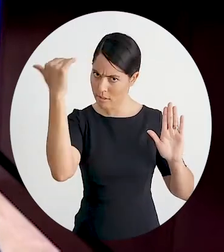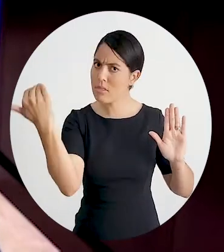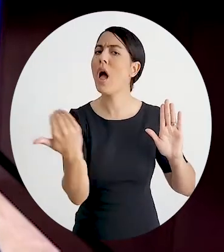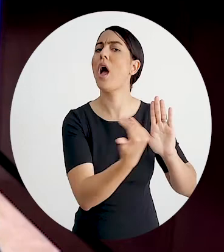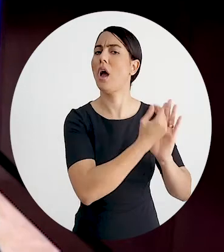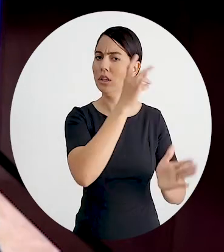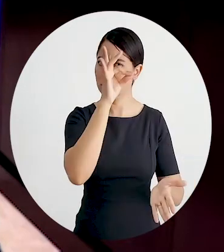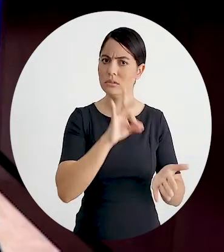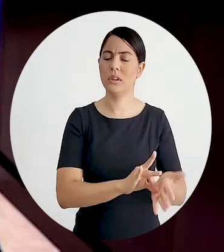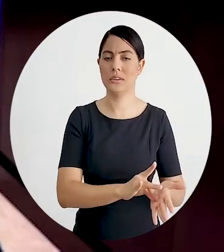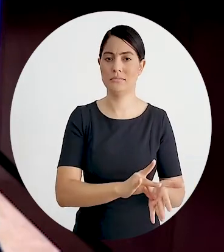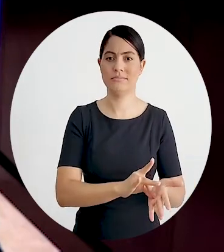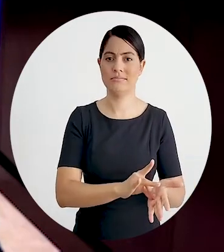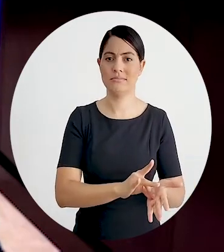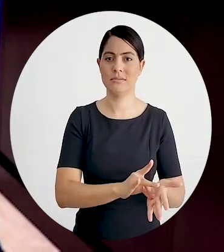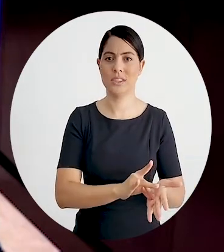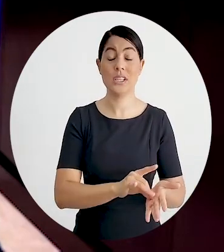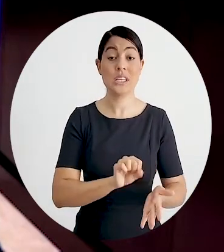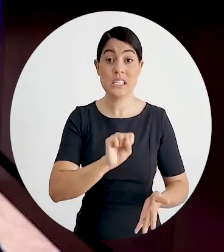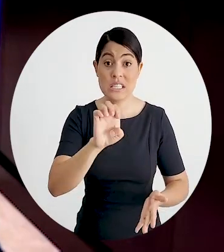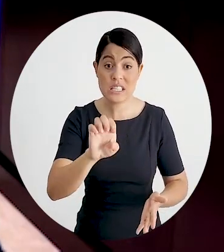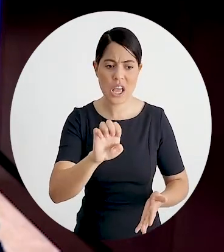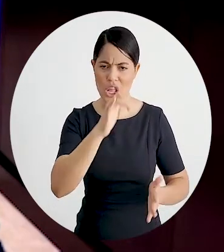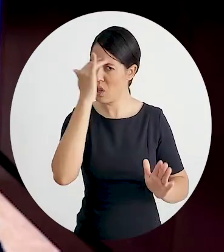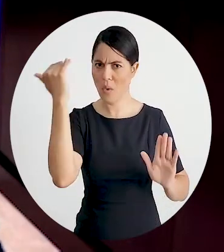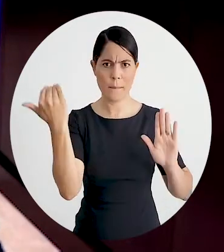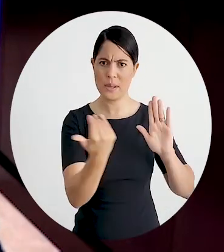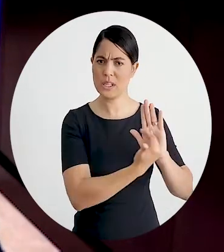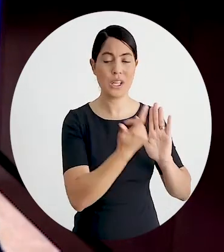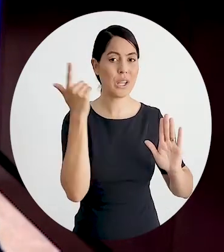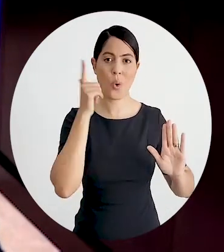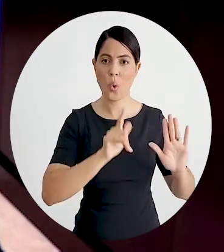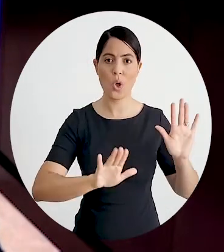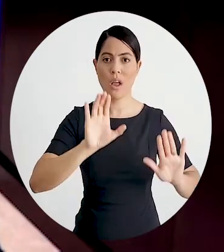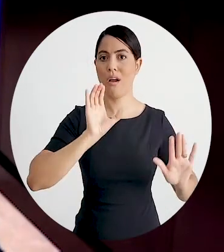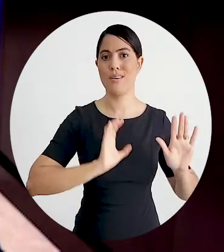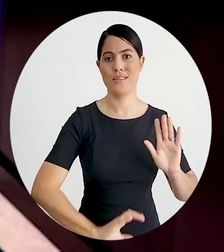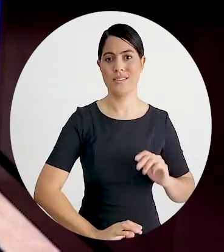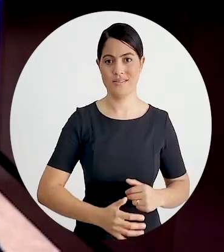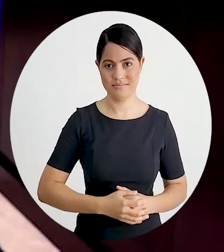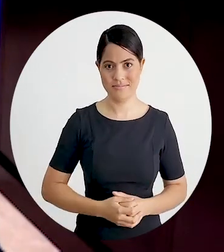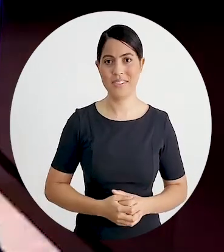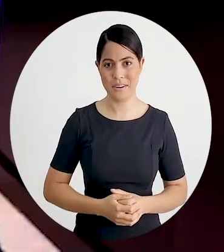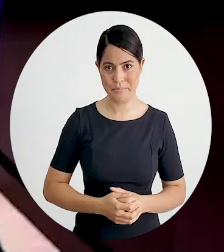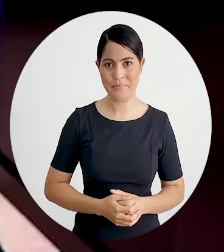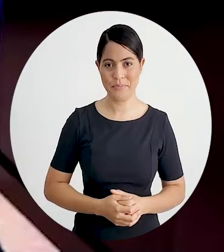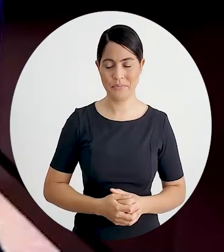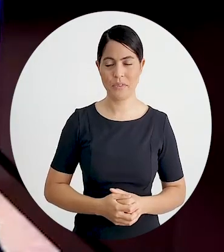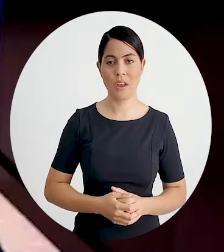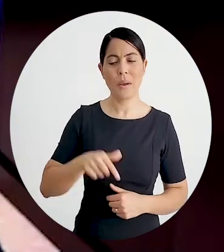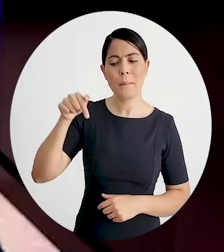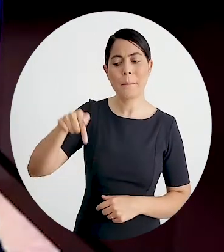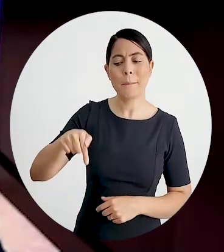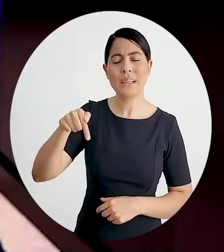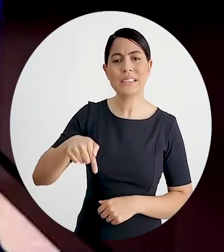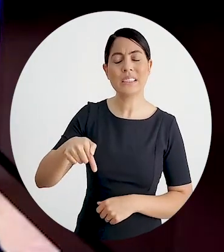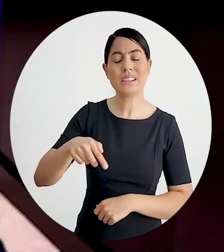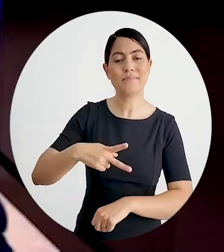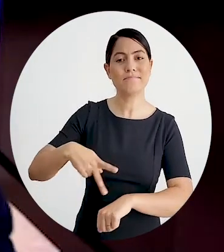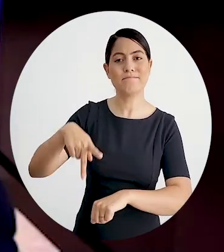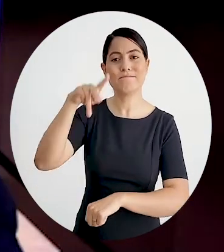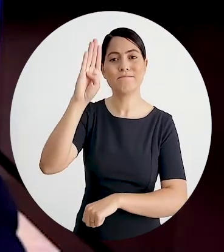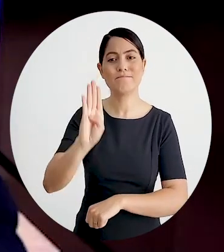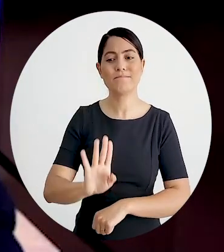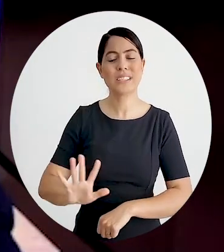ele fizer, ele não consegue, se quer ser candidato, não passa nas primárias dos partidos. No Brasil